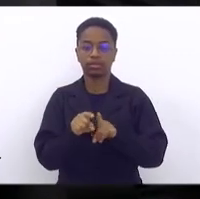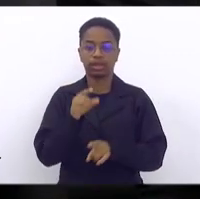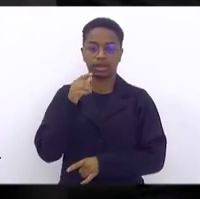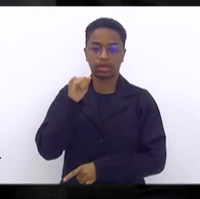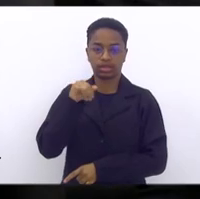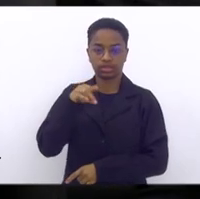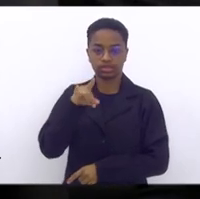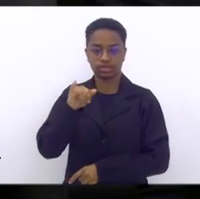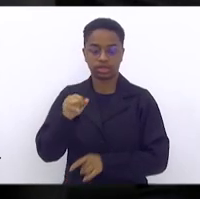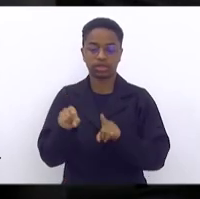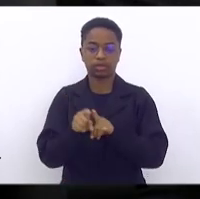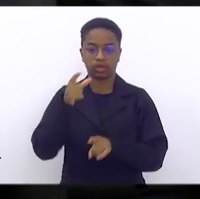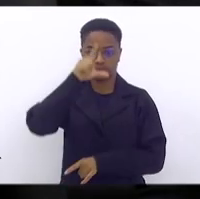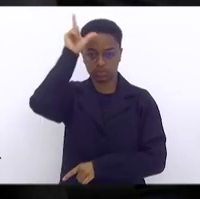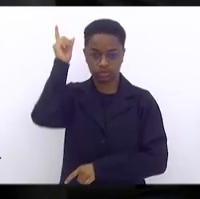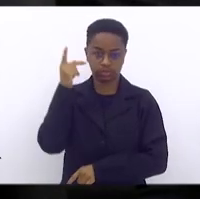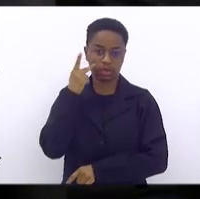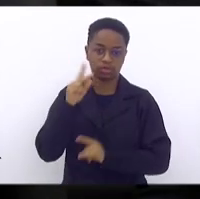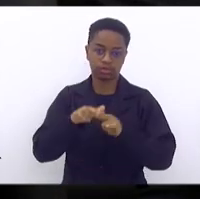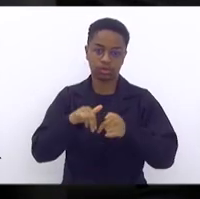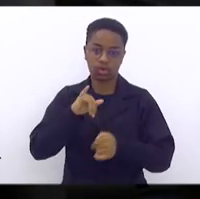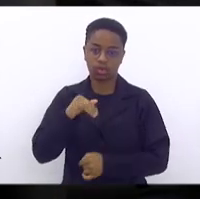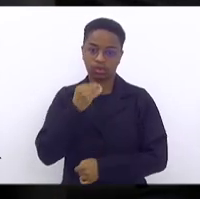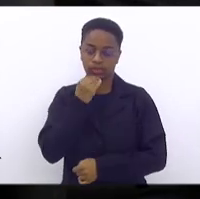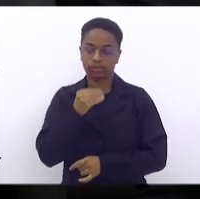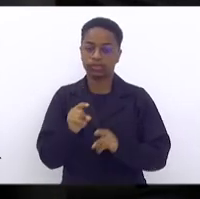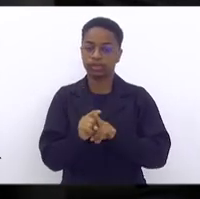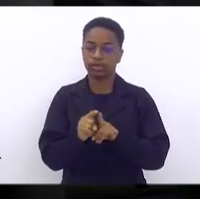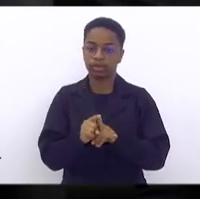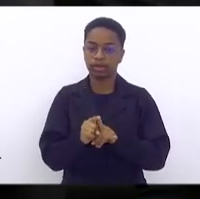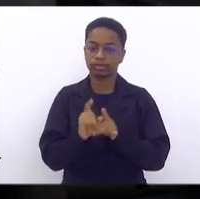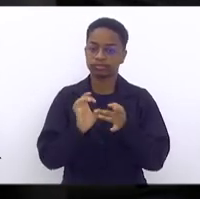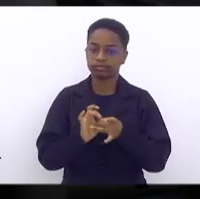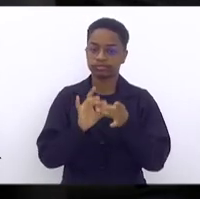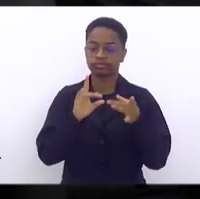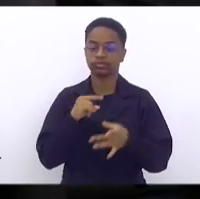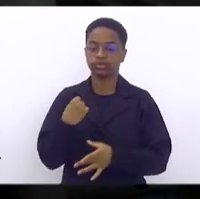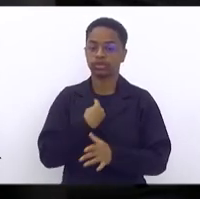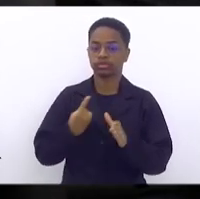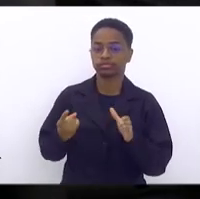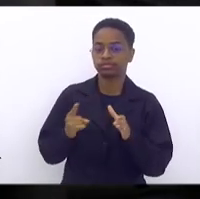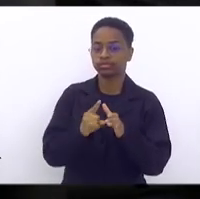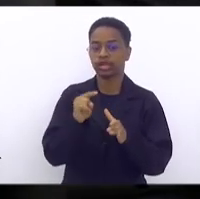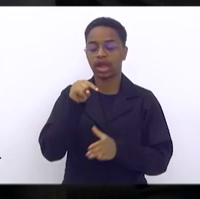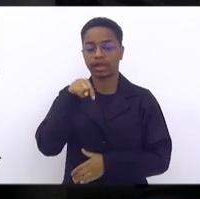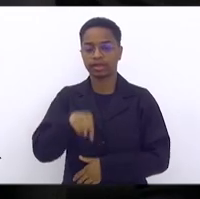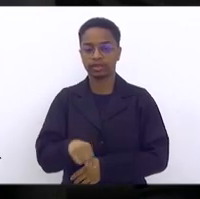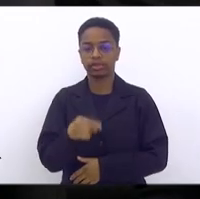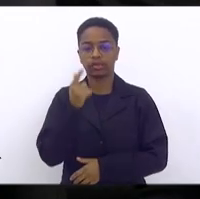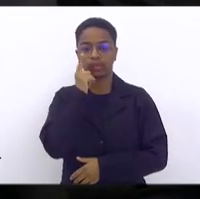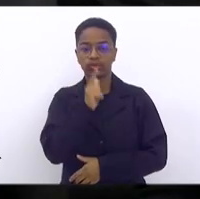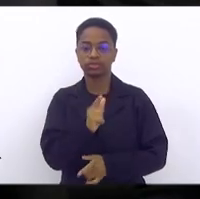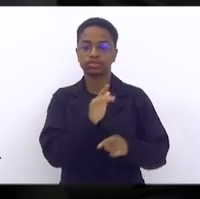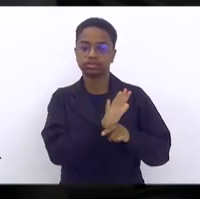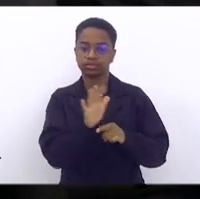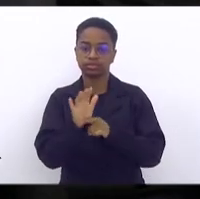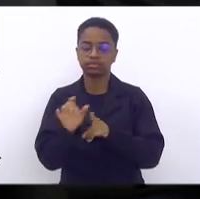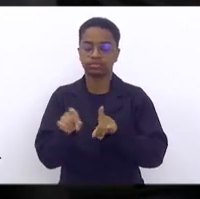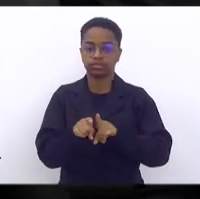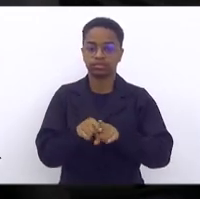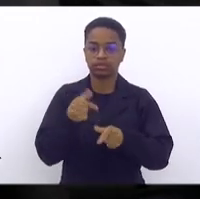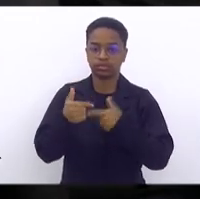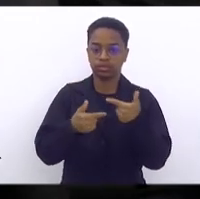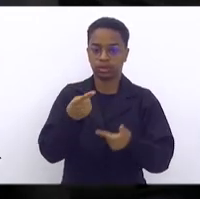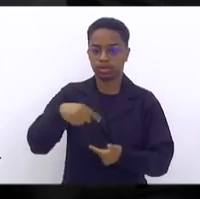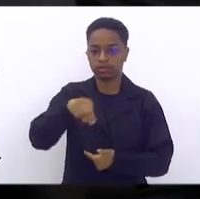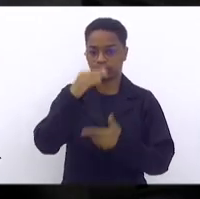Paulo, por essa oportunidade e realmente por ofertar esse espaço, né, para que pessoas possam contribuir também com os trabalhos da